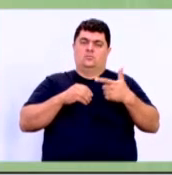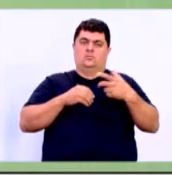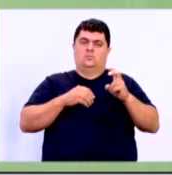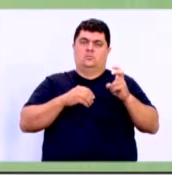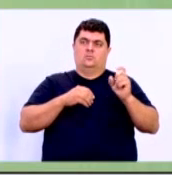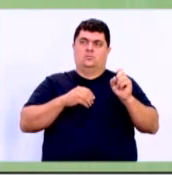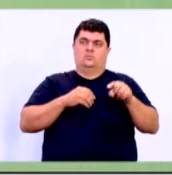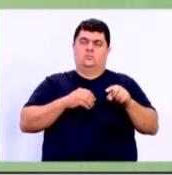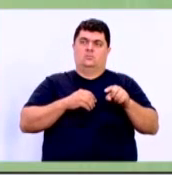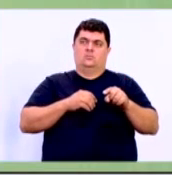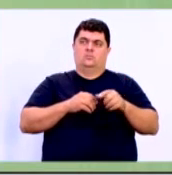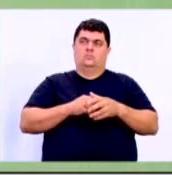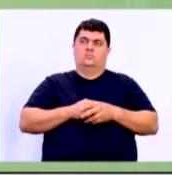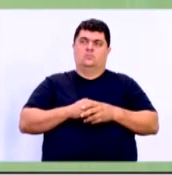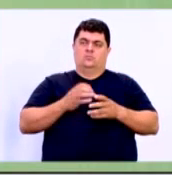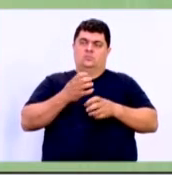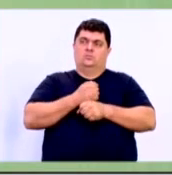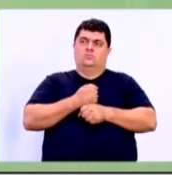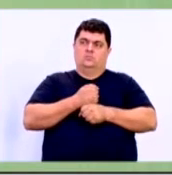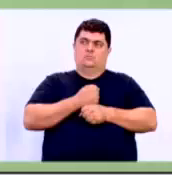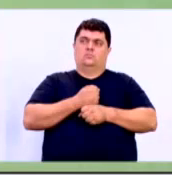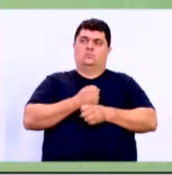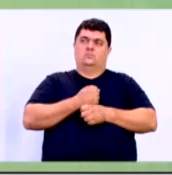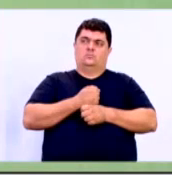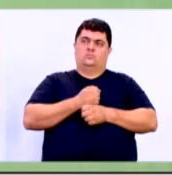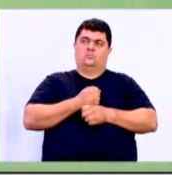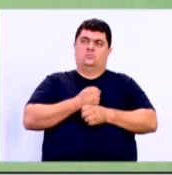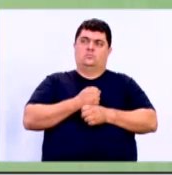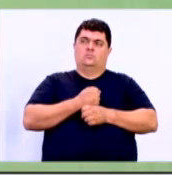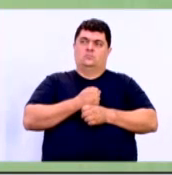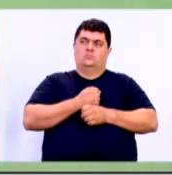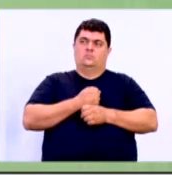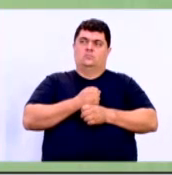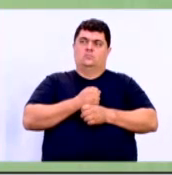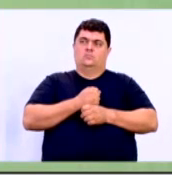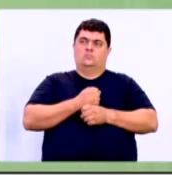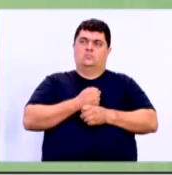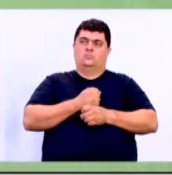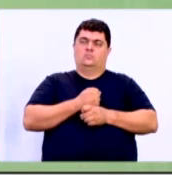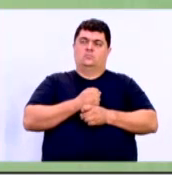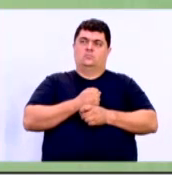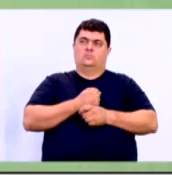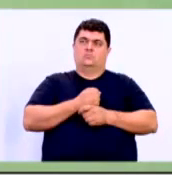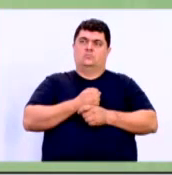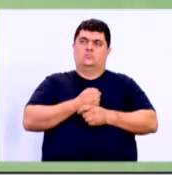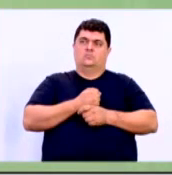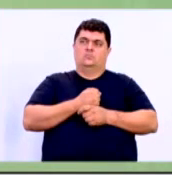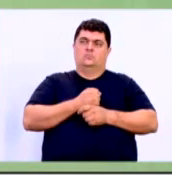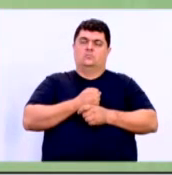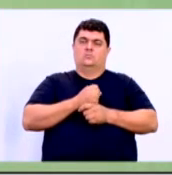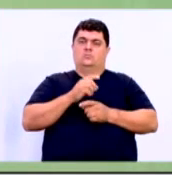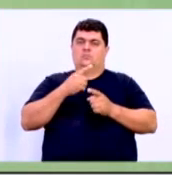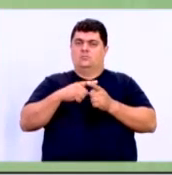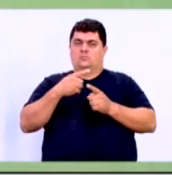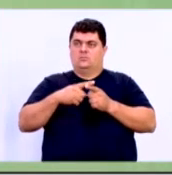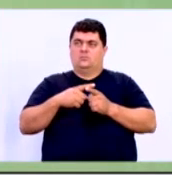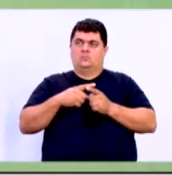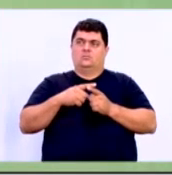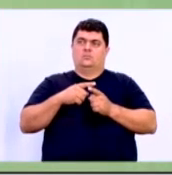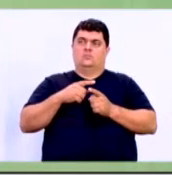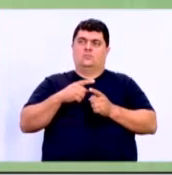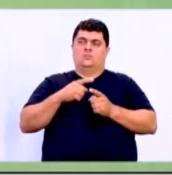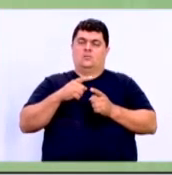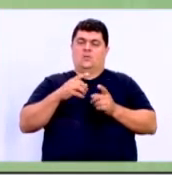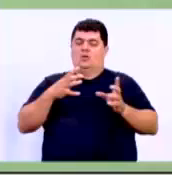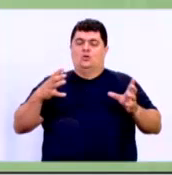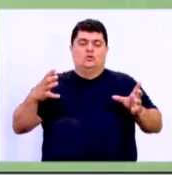soma ou não? No custeio de absorção, professor, com certeza, porque lá você